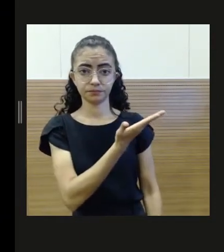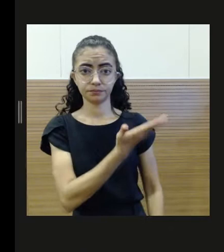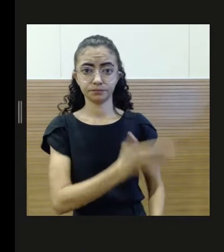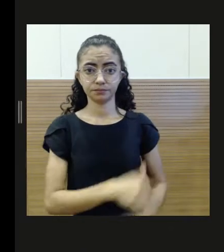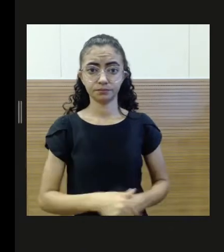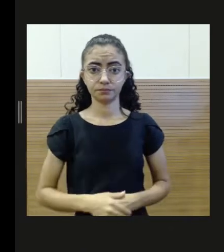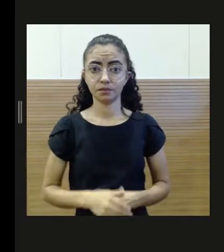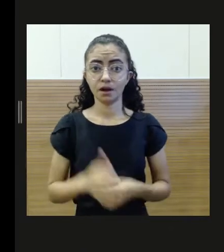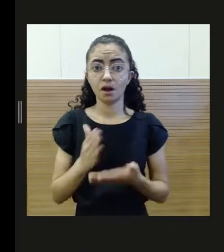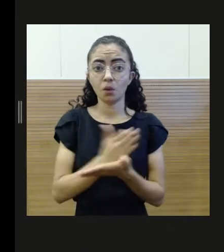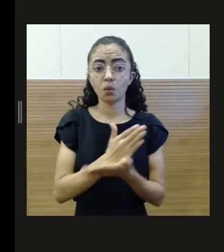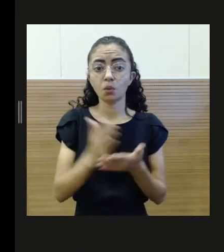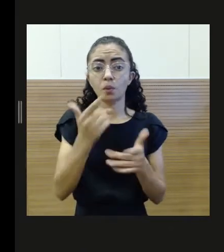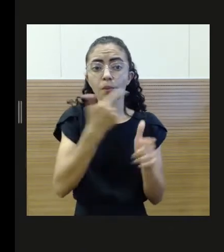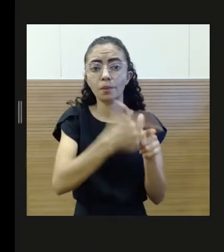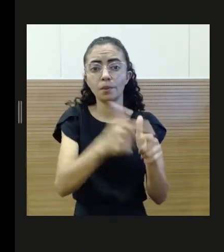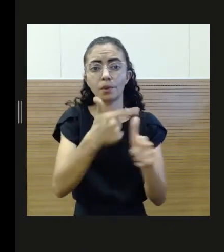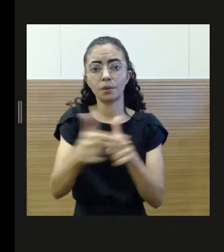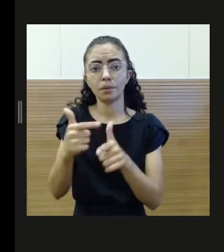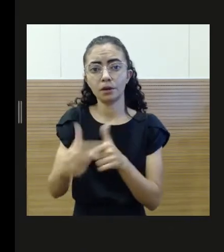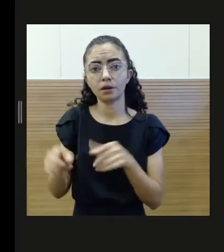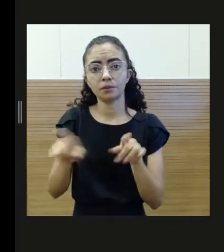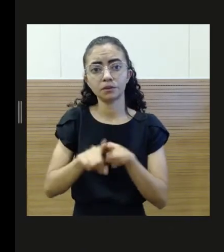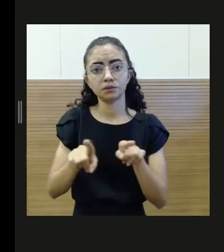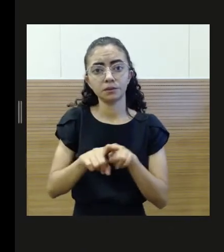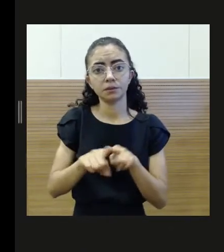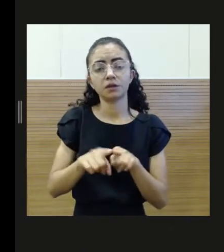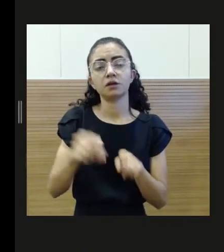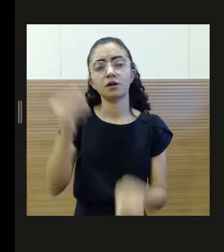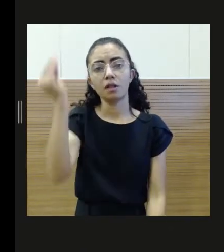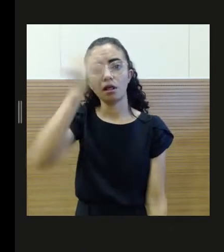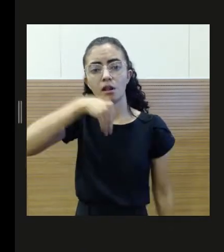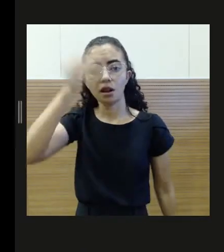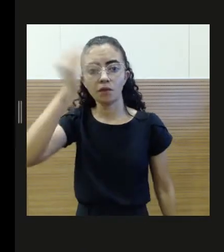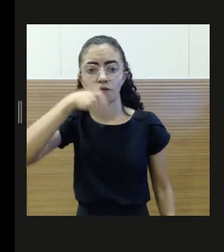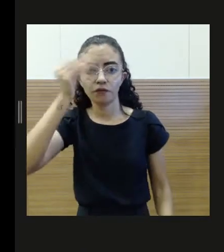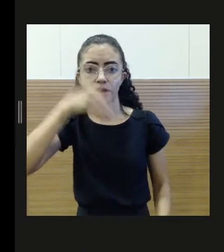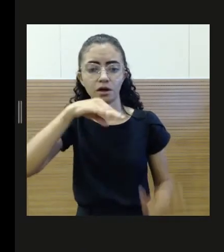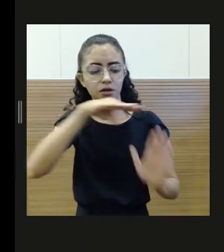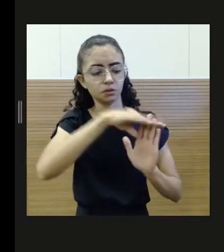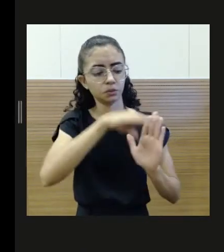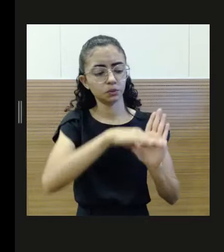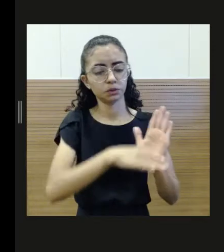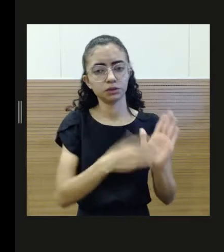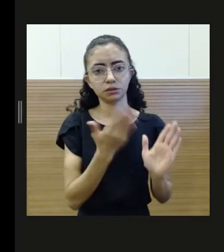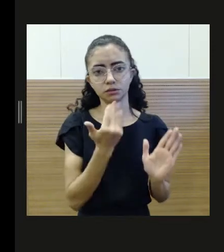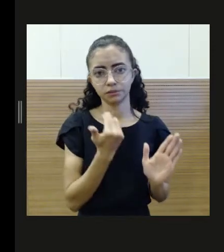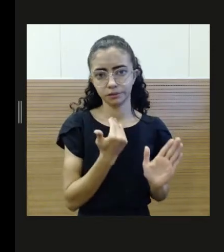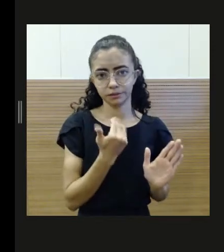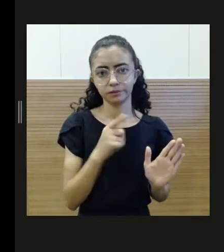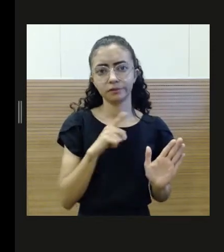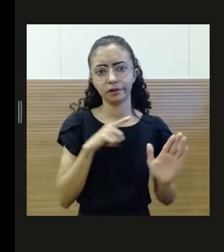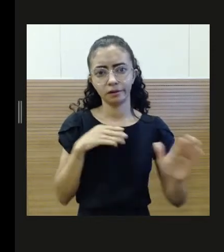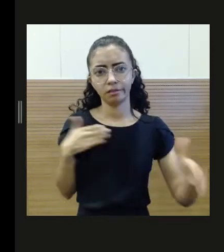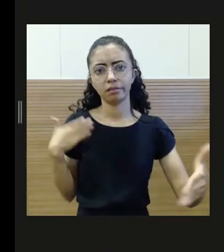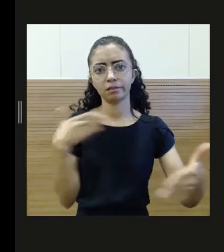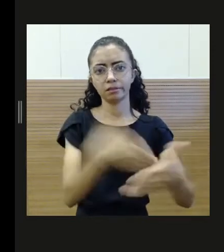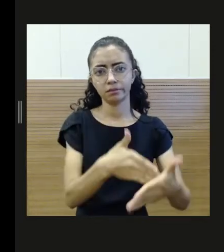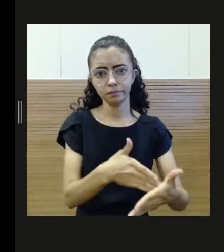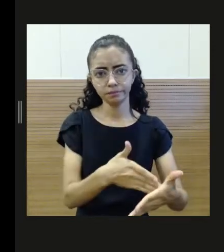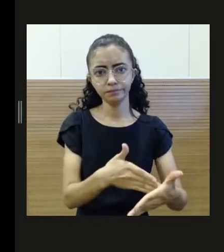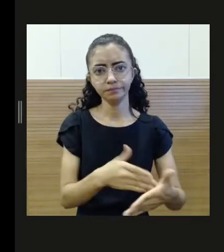alguns dos problemas e falhas desses guias alimentares mostram as óbvias limitações. Esses guias